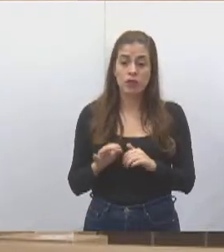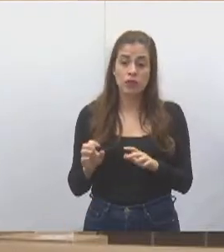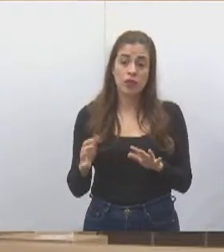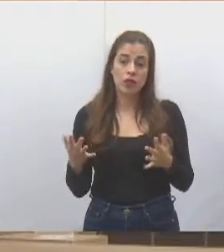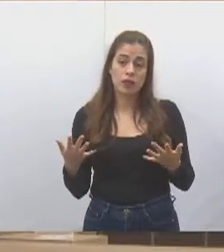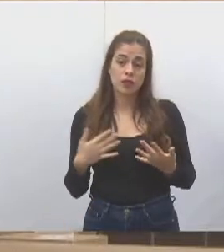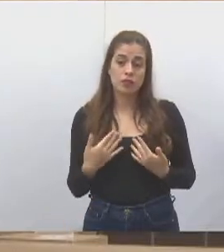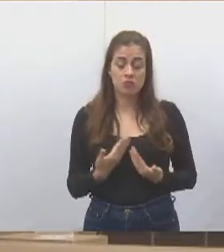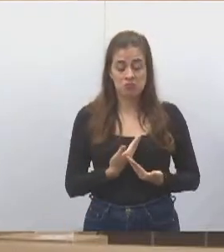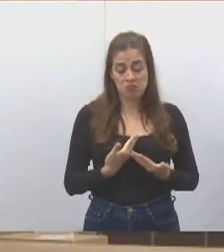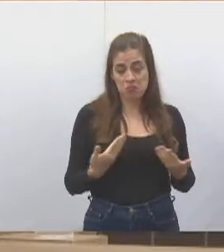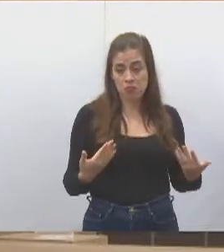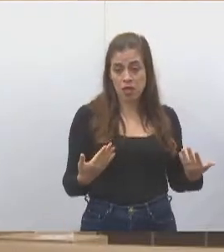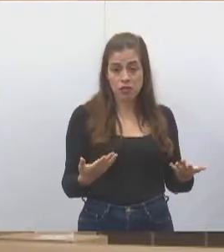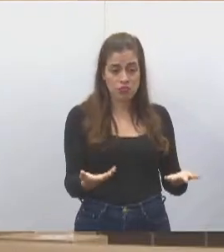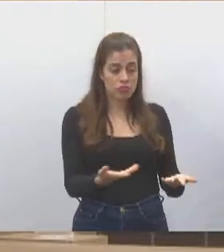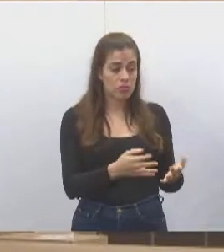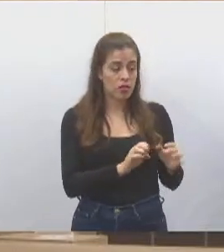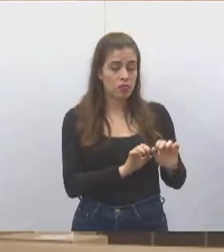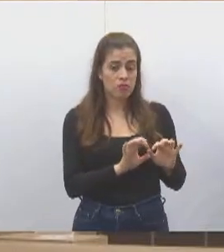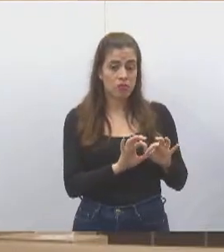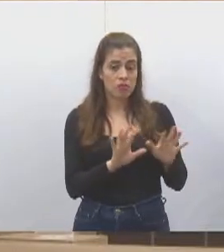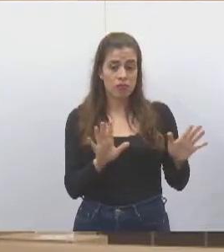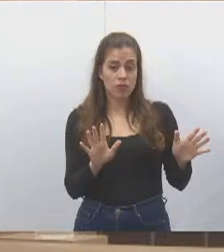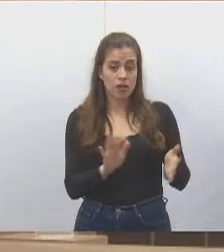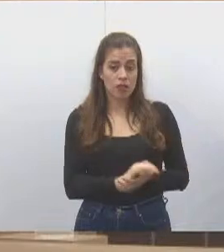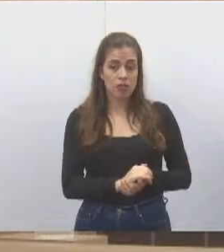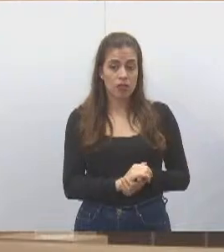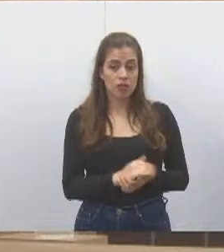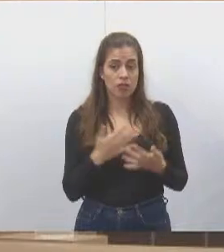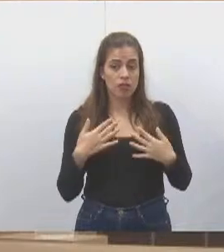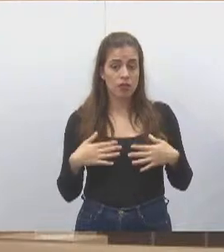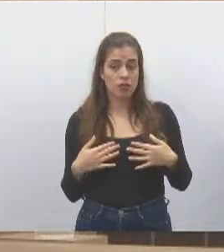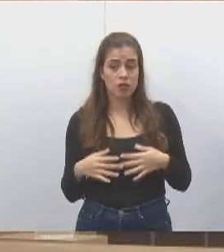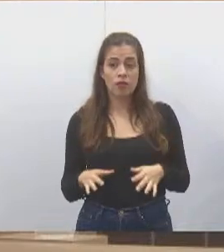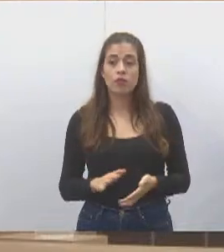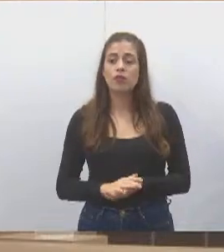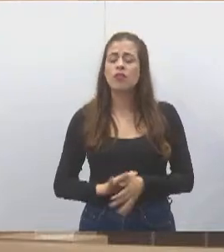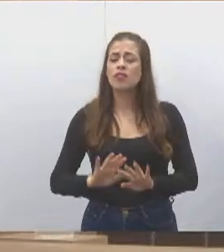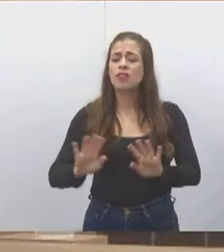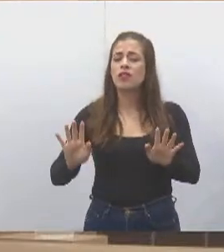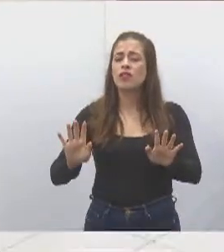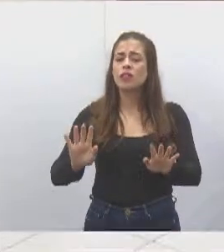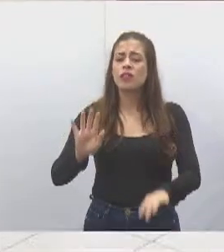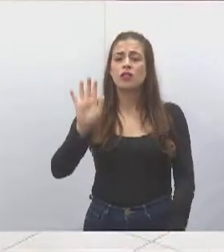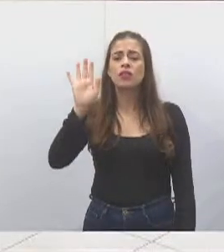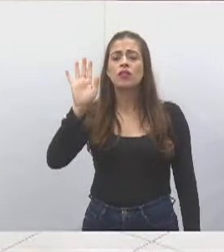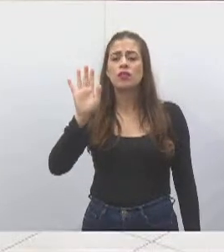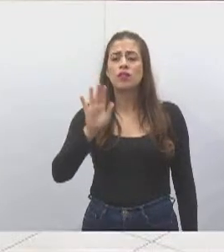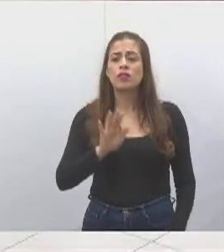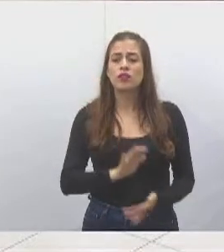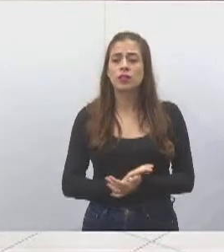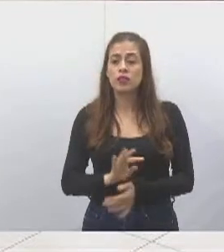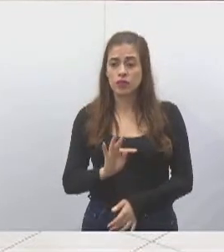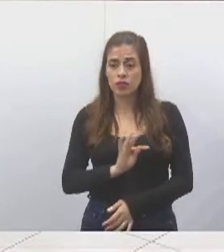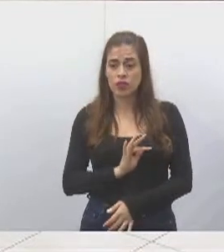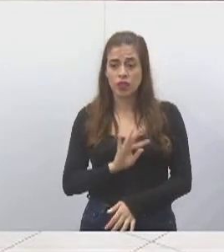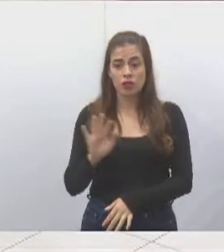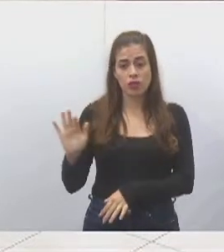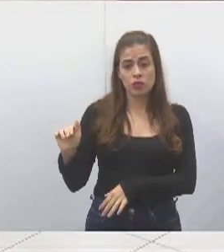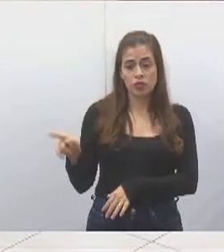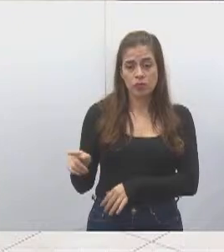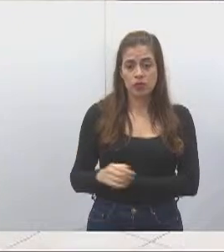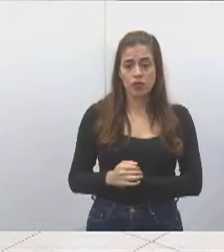Bom, da minha parte, Guilherme, tranquilo? Desce, portão. É só fazer Se for técnico, eu chamo o Guilherme.